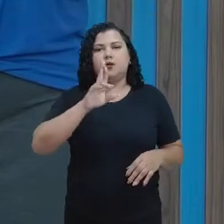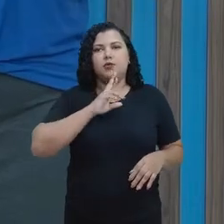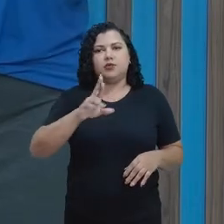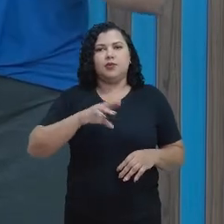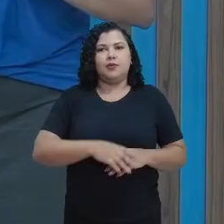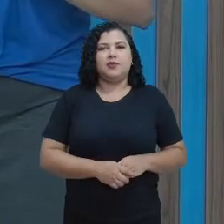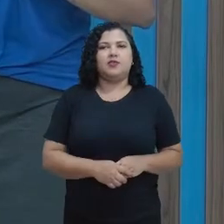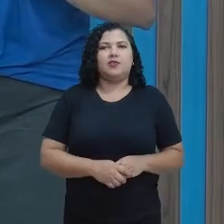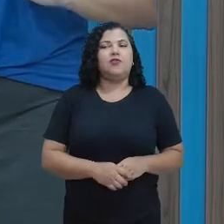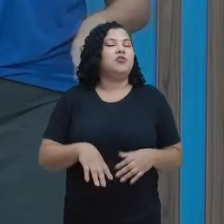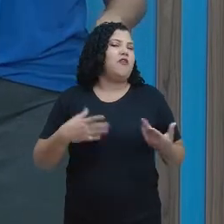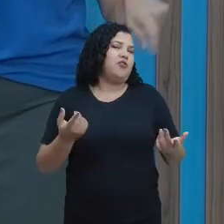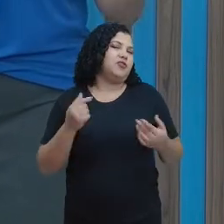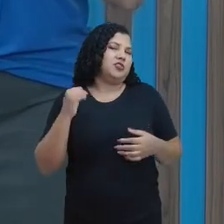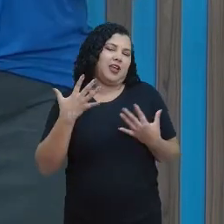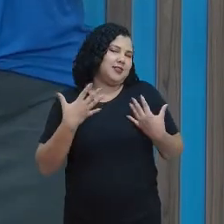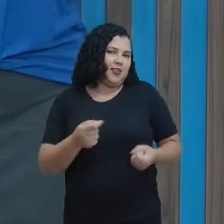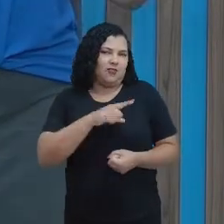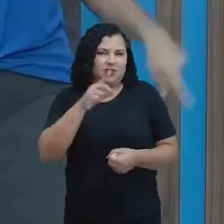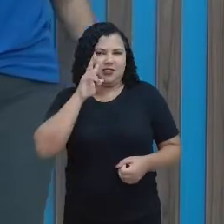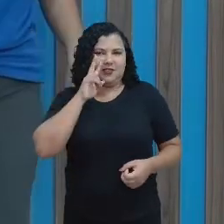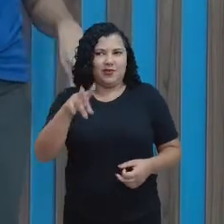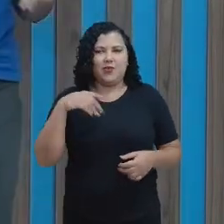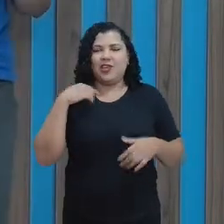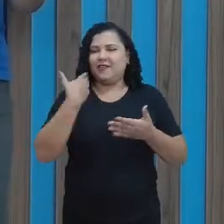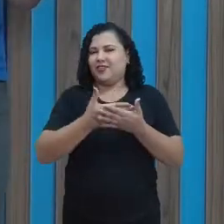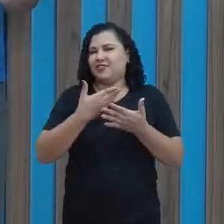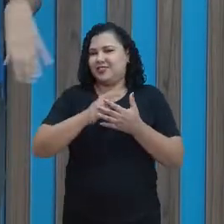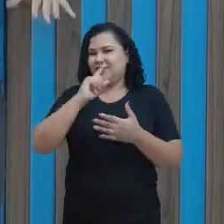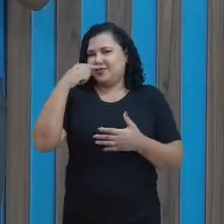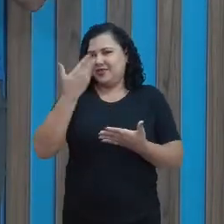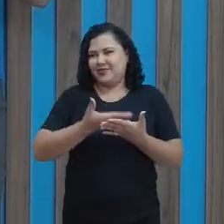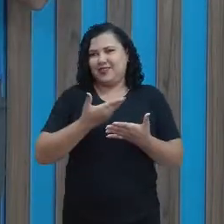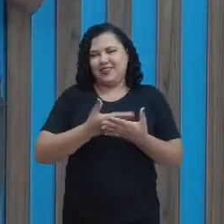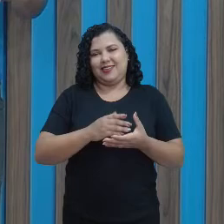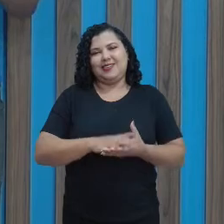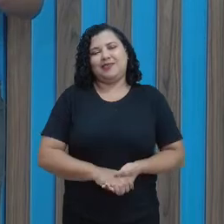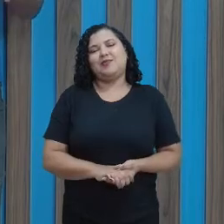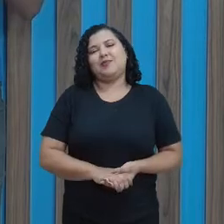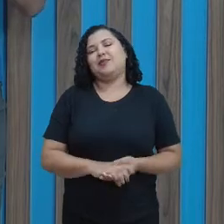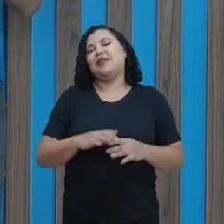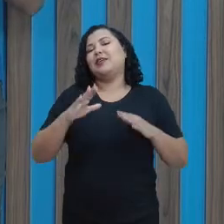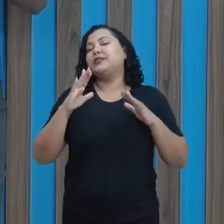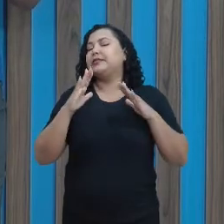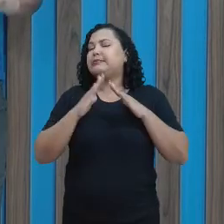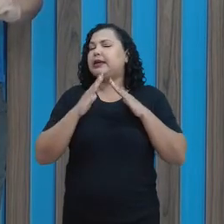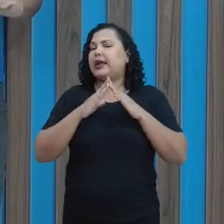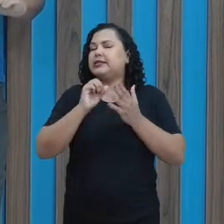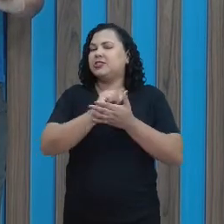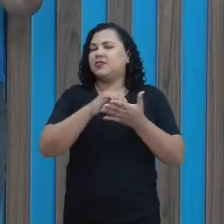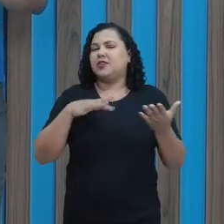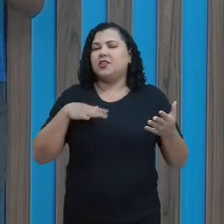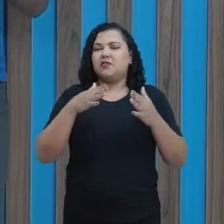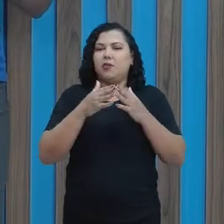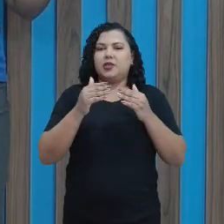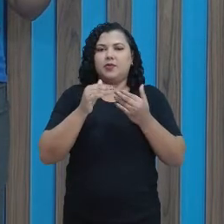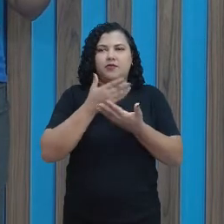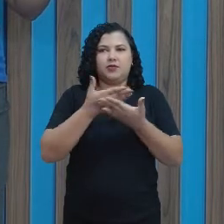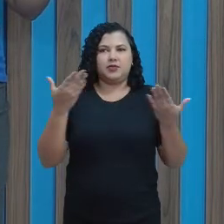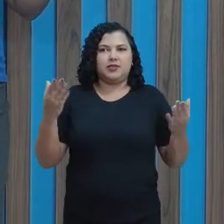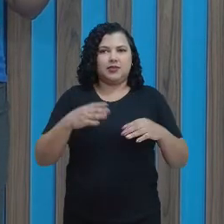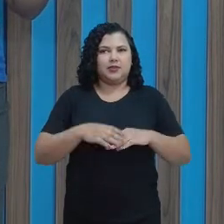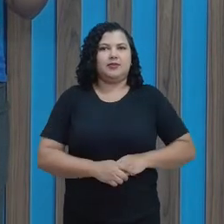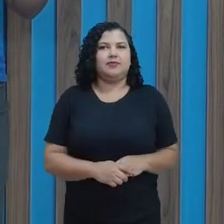não vou deixar vocês verem, porque a gente vai trabalhar a aula que vem. Mas, para casa, o que é que eu vou pedir para vocês? Nada